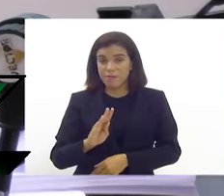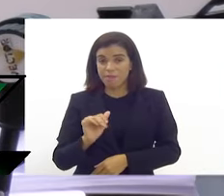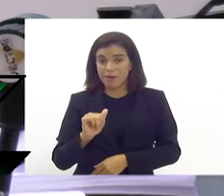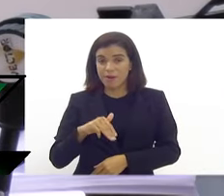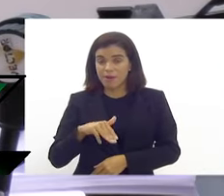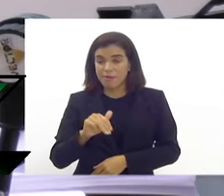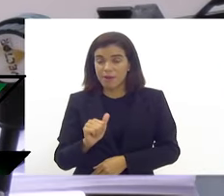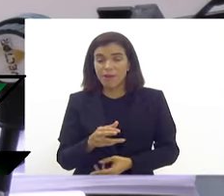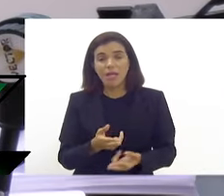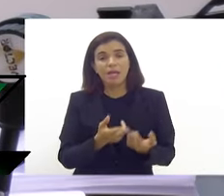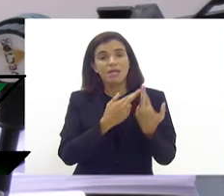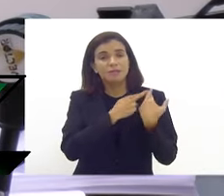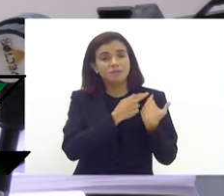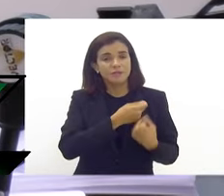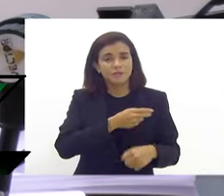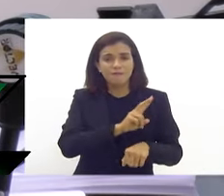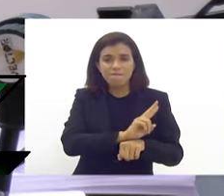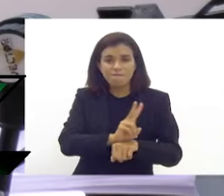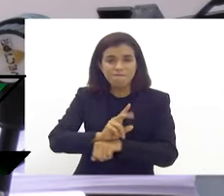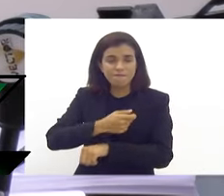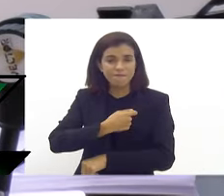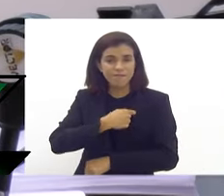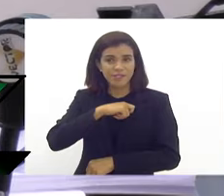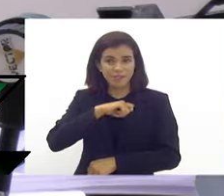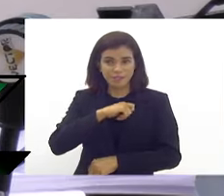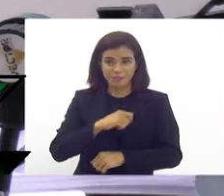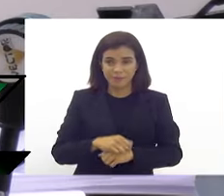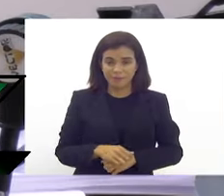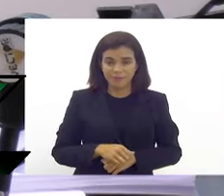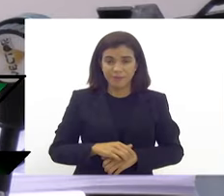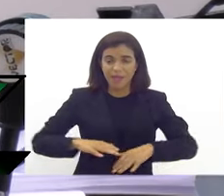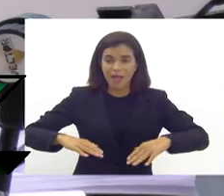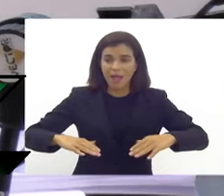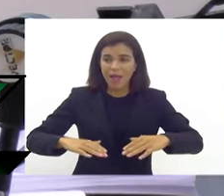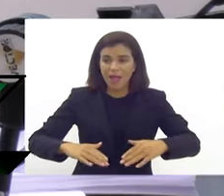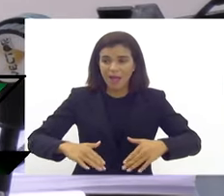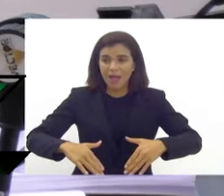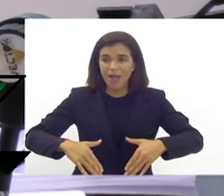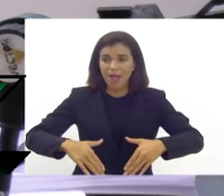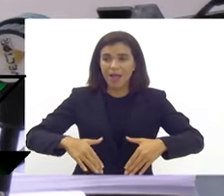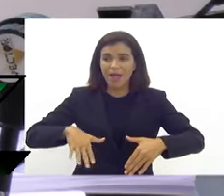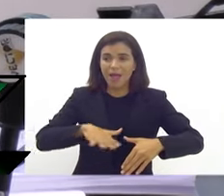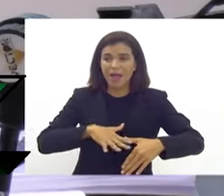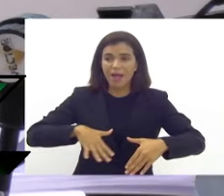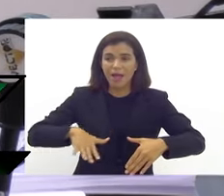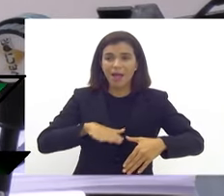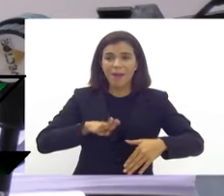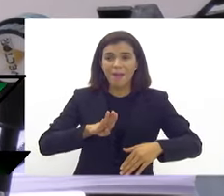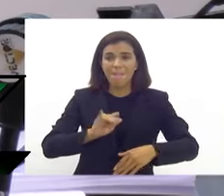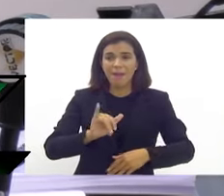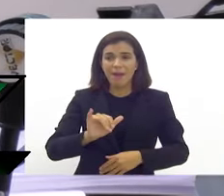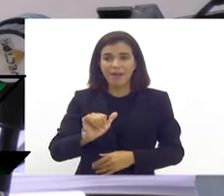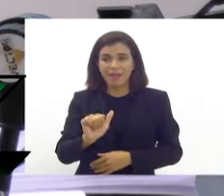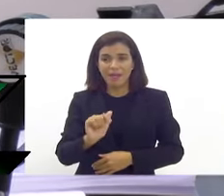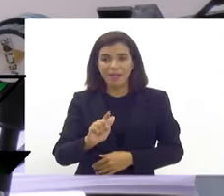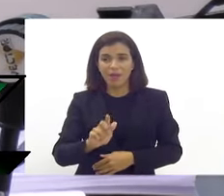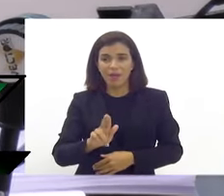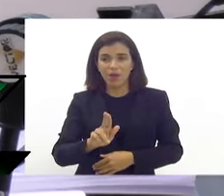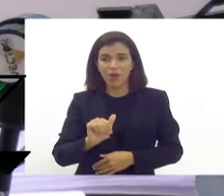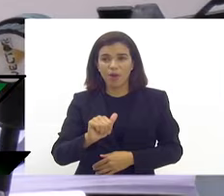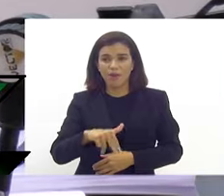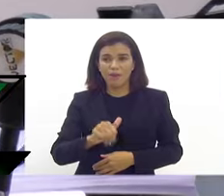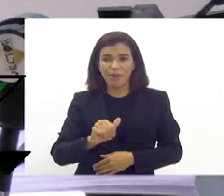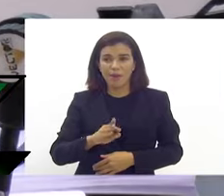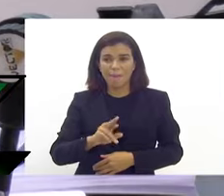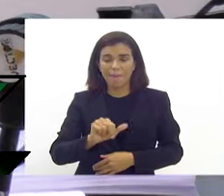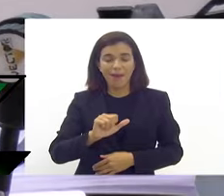responsabilidade sobre a fiscalização todo mundo tem a do gab é de todos não é exclusivamente do inia né da Sec ambiente nãob